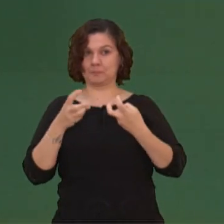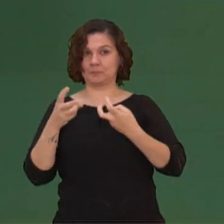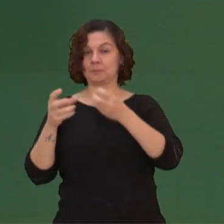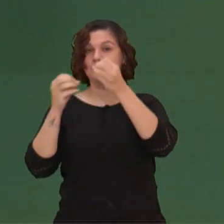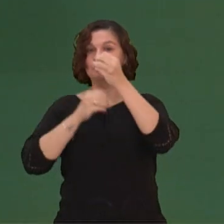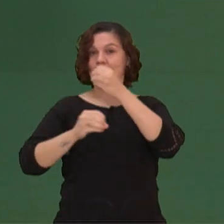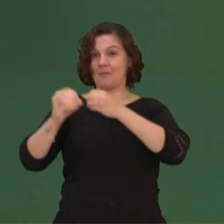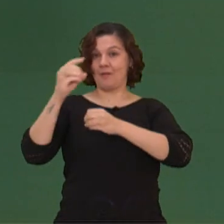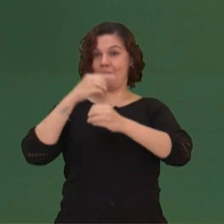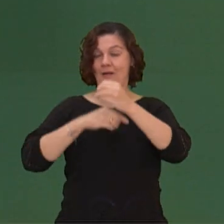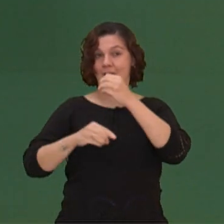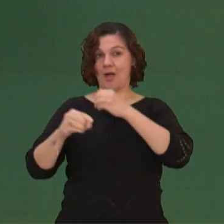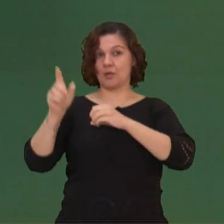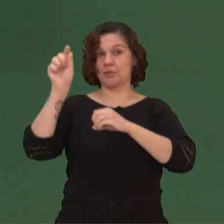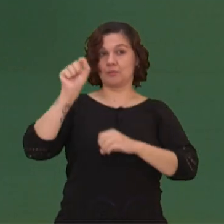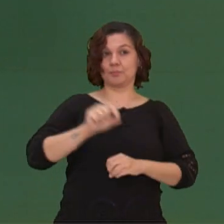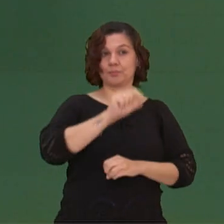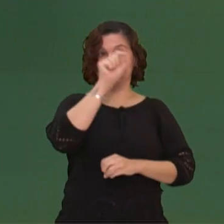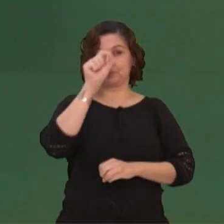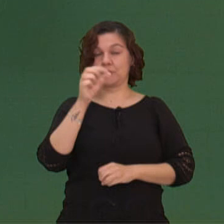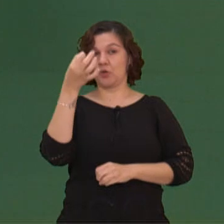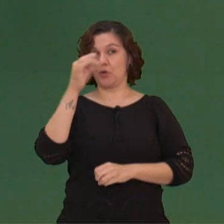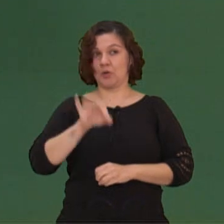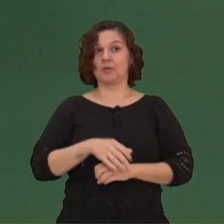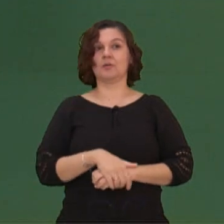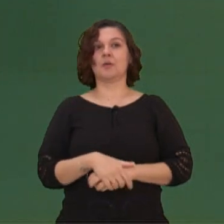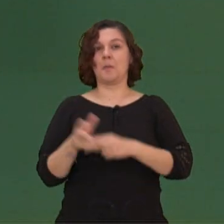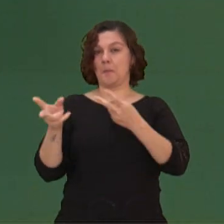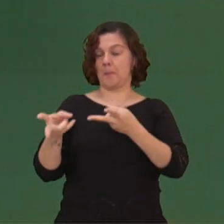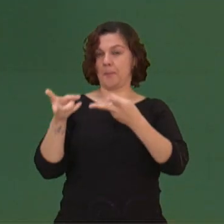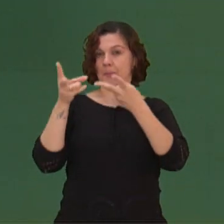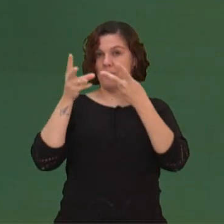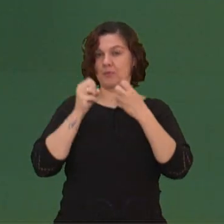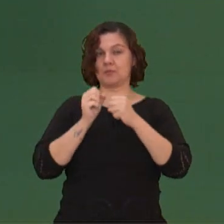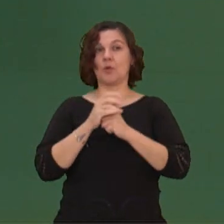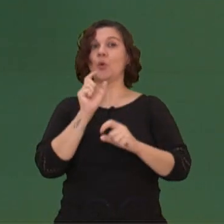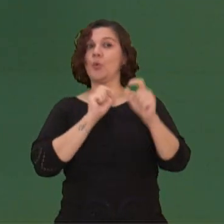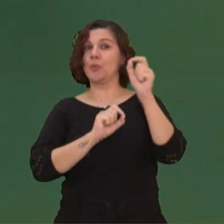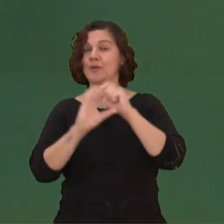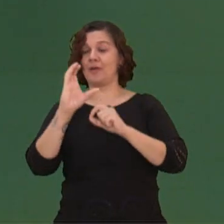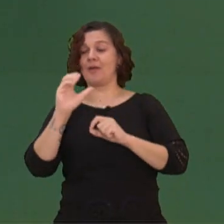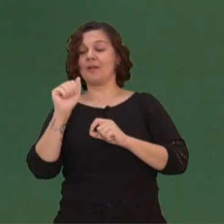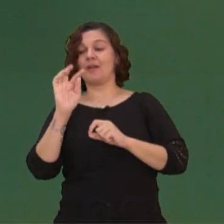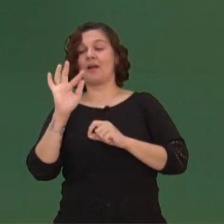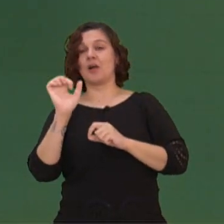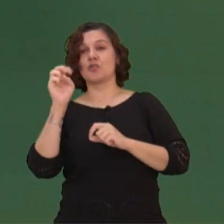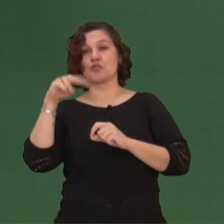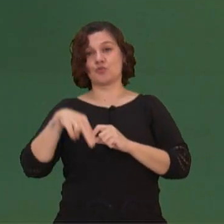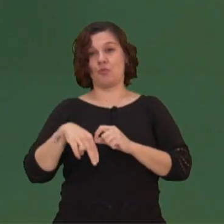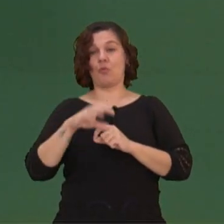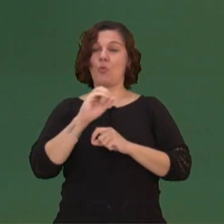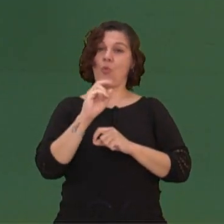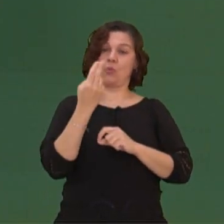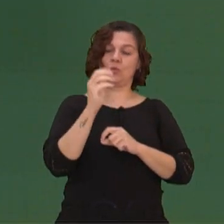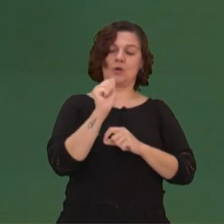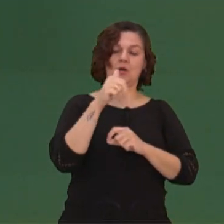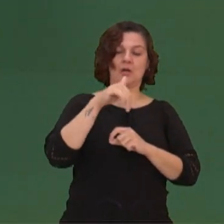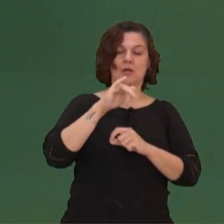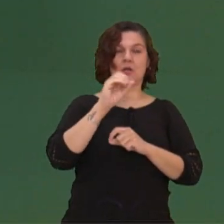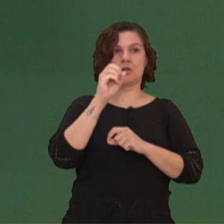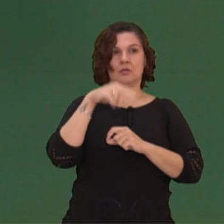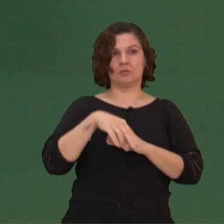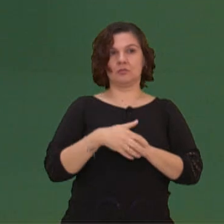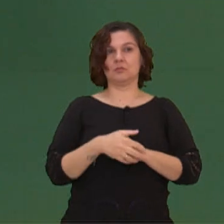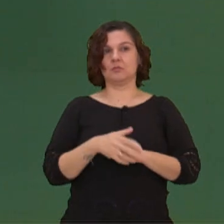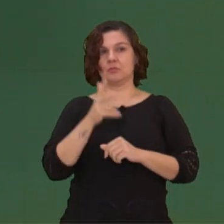marque a alternativa correta, identificando que é cátion ou que é ânion. Muito simplesinho. Eu devia ter chamado